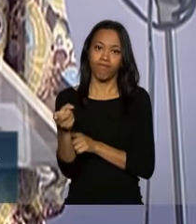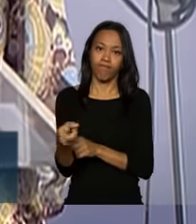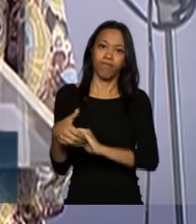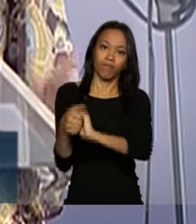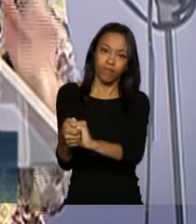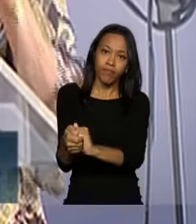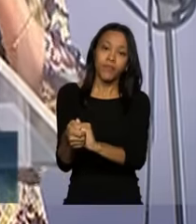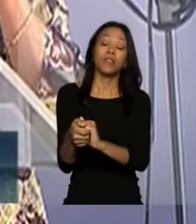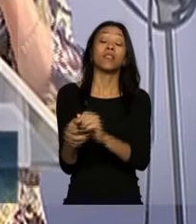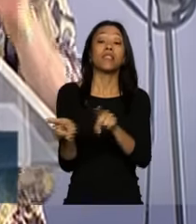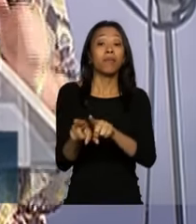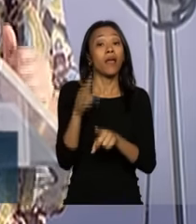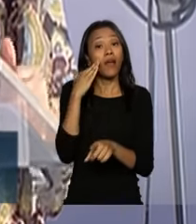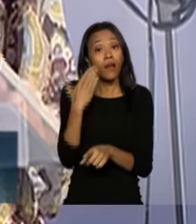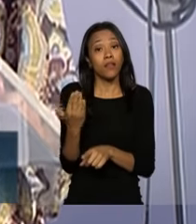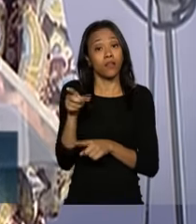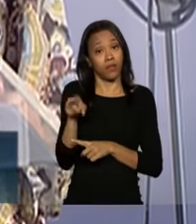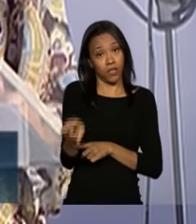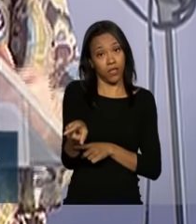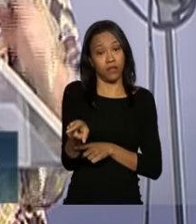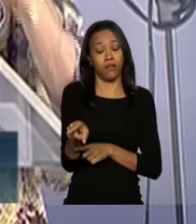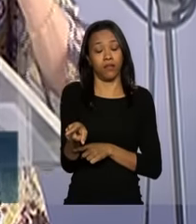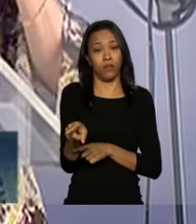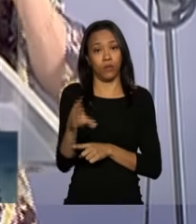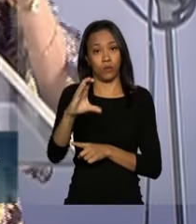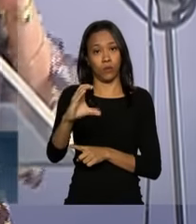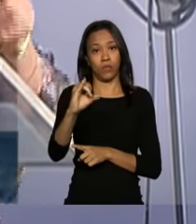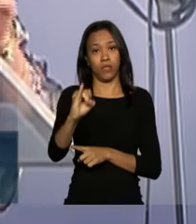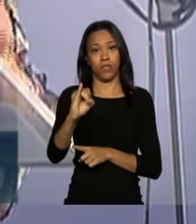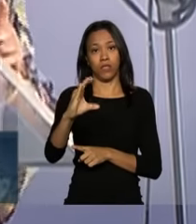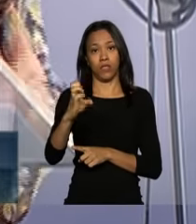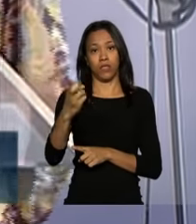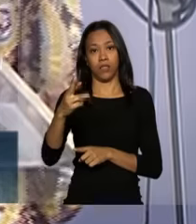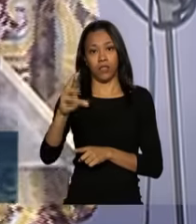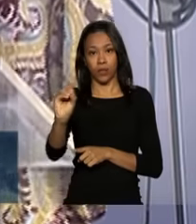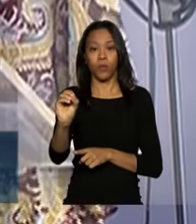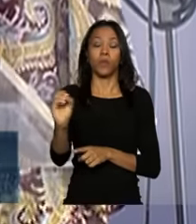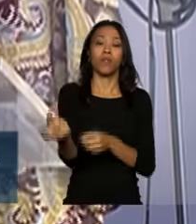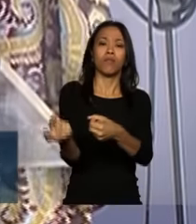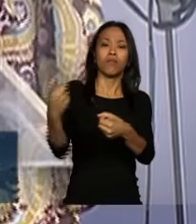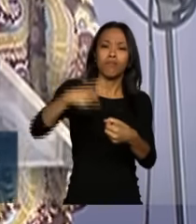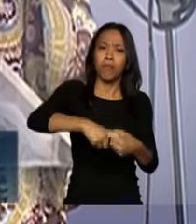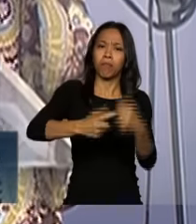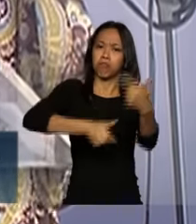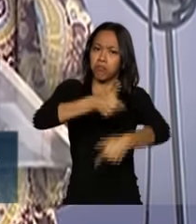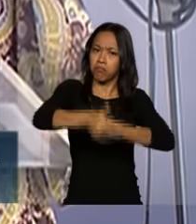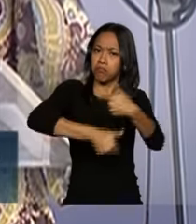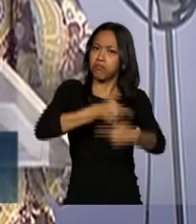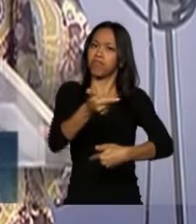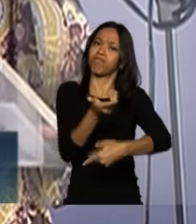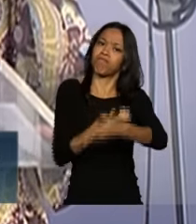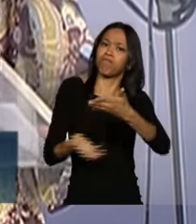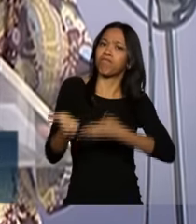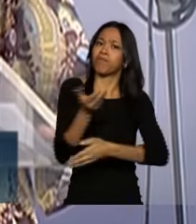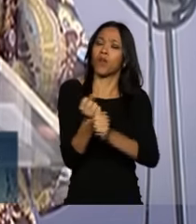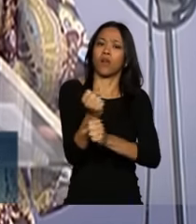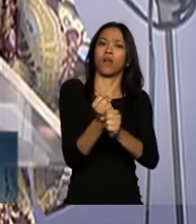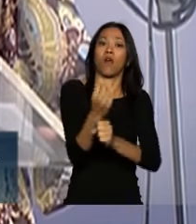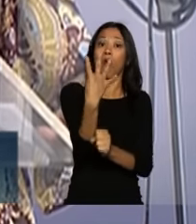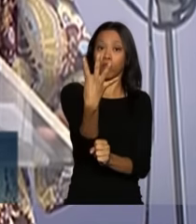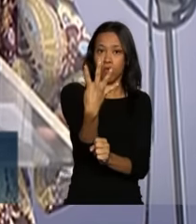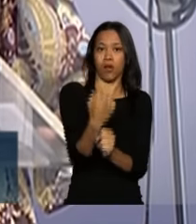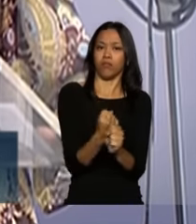E agradeço ao Cícero a parceria que nós fizemos nos últimos 4 anos